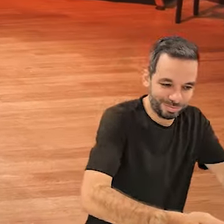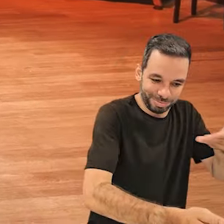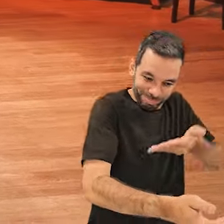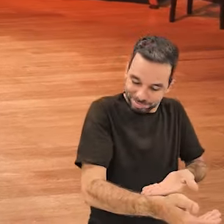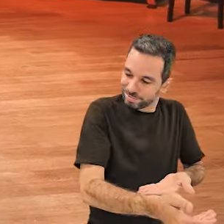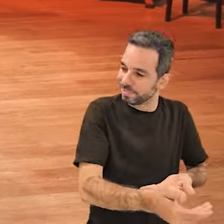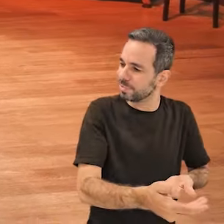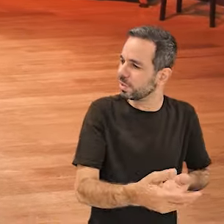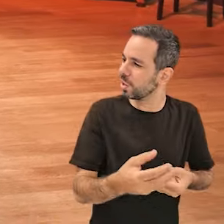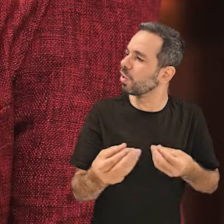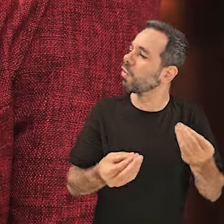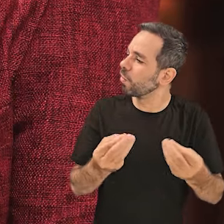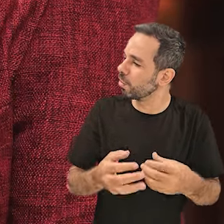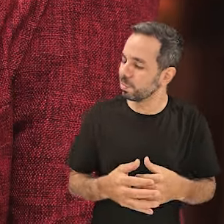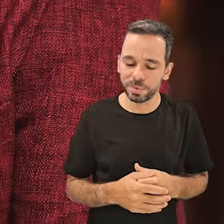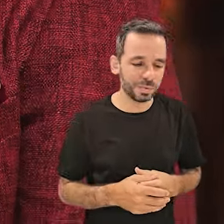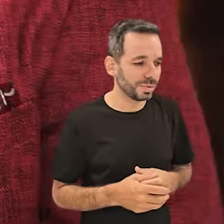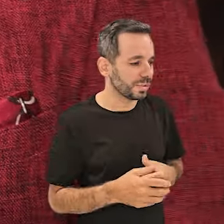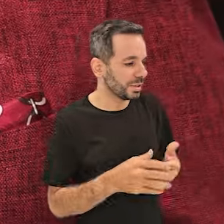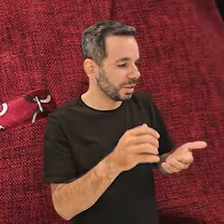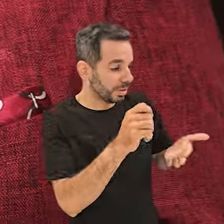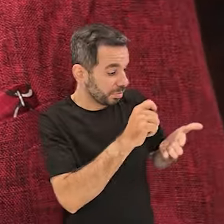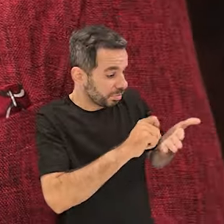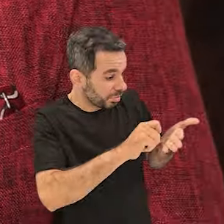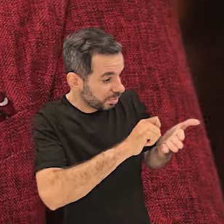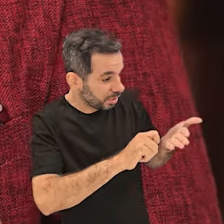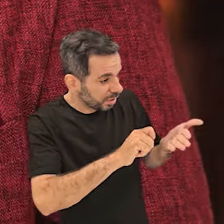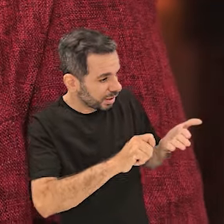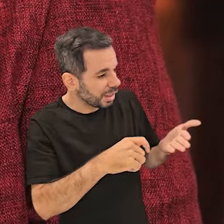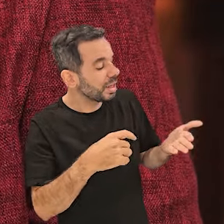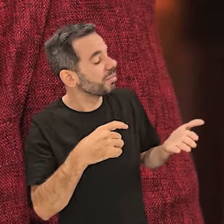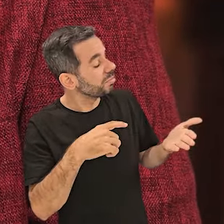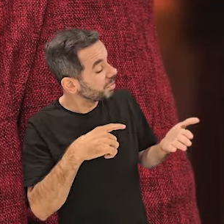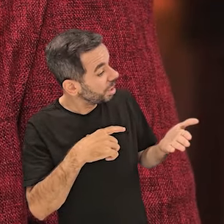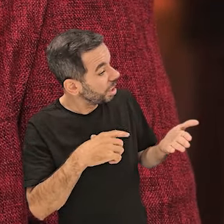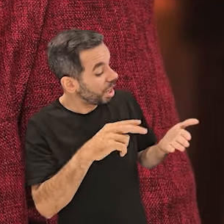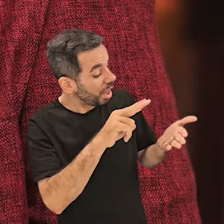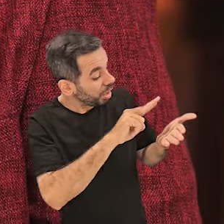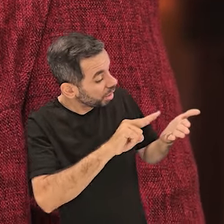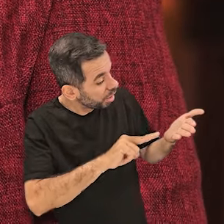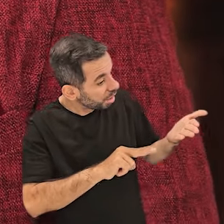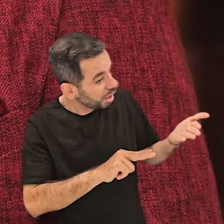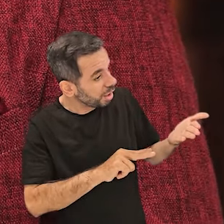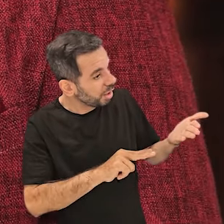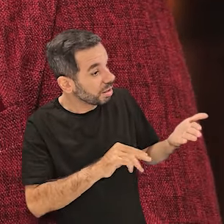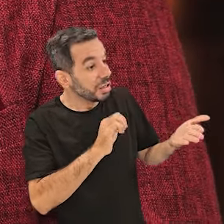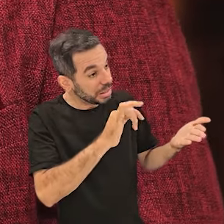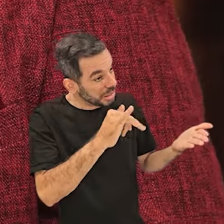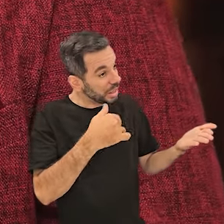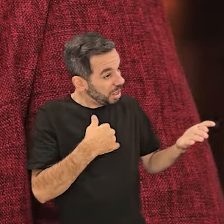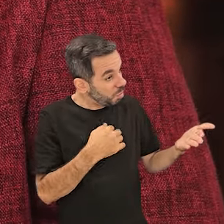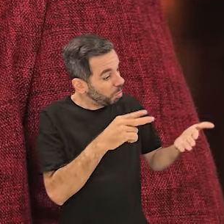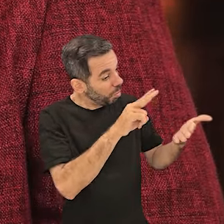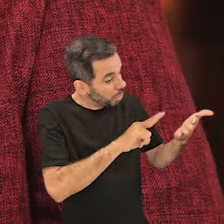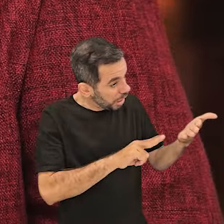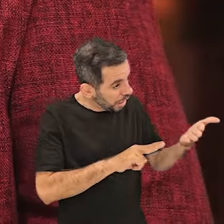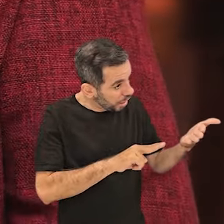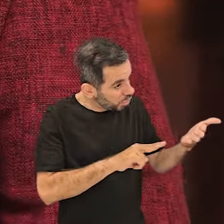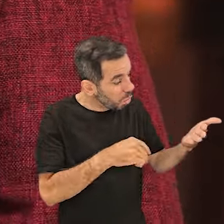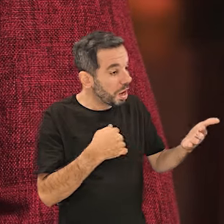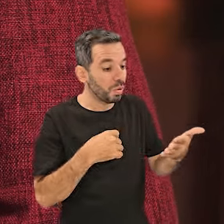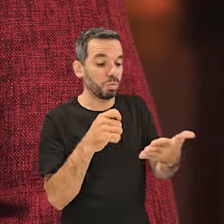tem te atravessado? Como isso tem atravessado a sua escrita? Há vários fatores. Um deles é a leitura. Quem lê,